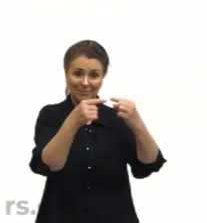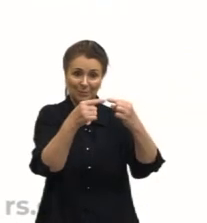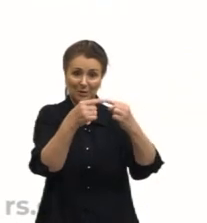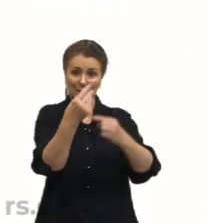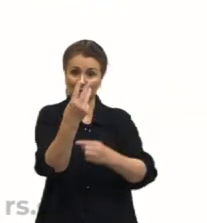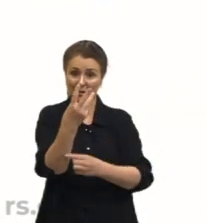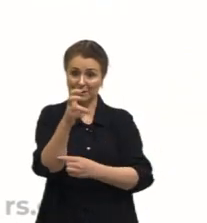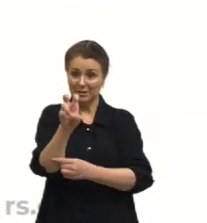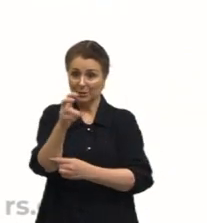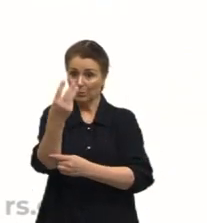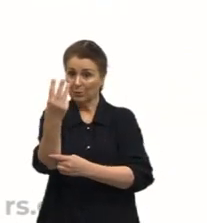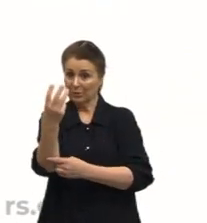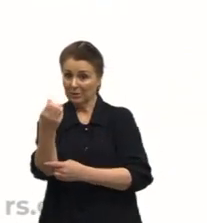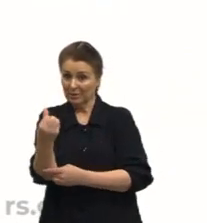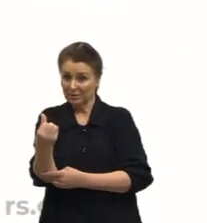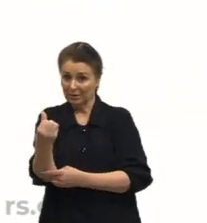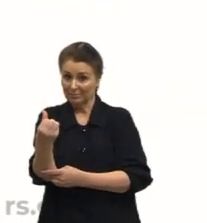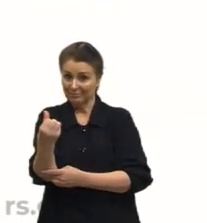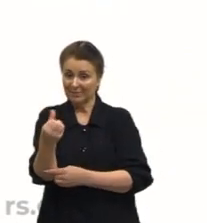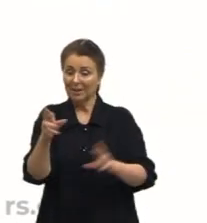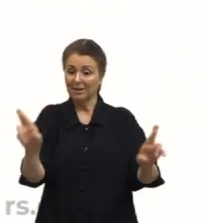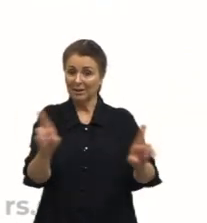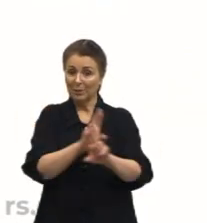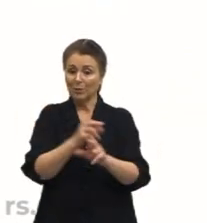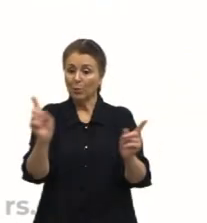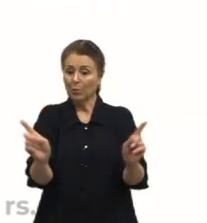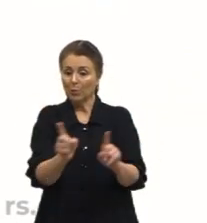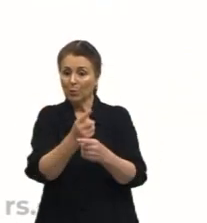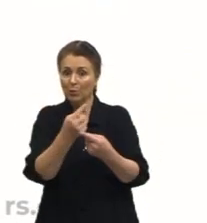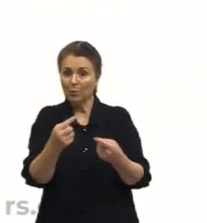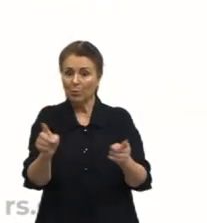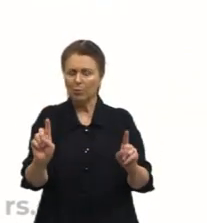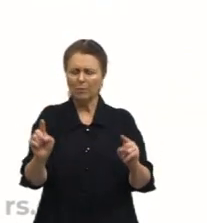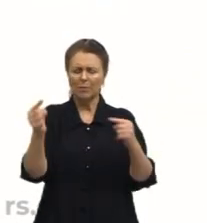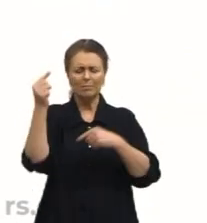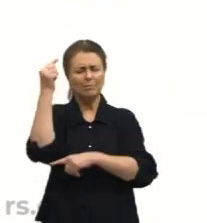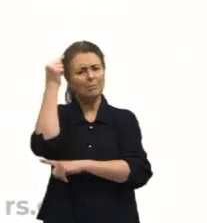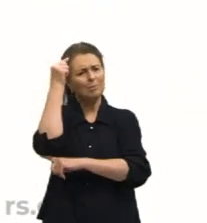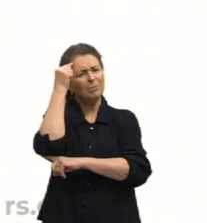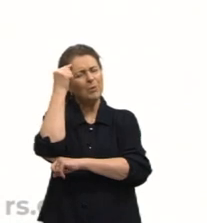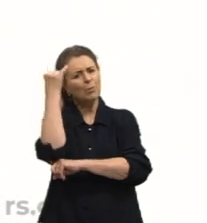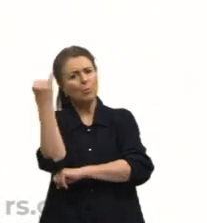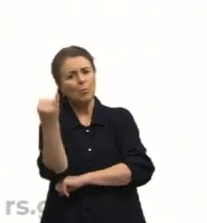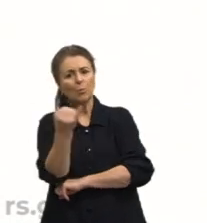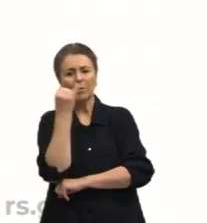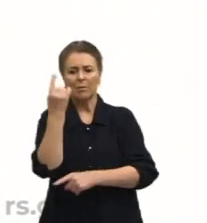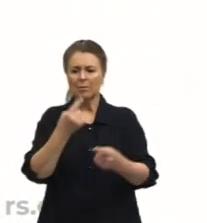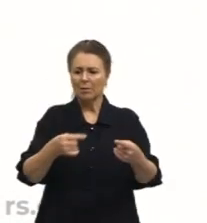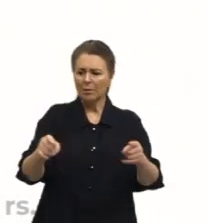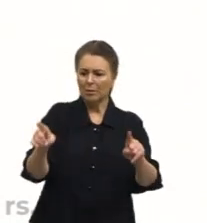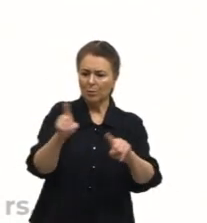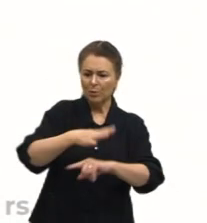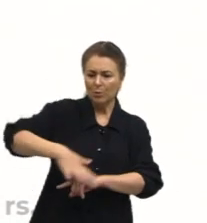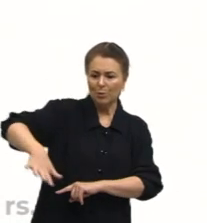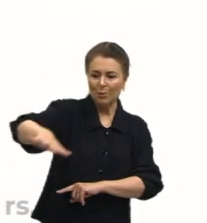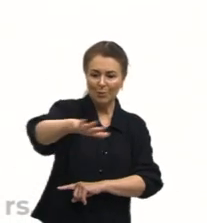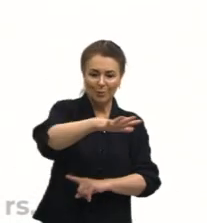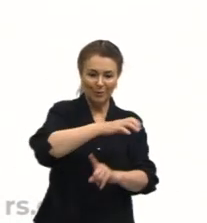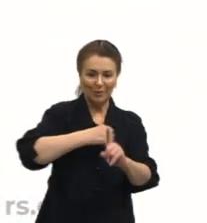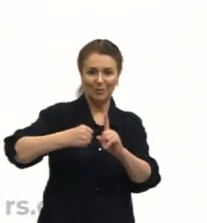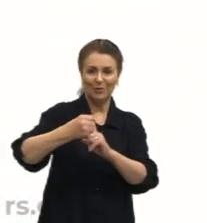que eram exatamente sobre música e ela é uma questão que reflete sobre a importância da música no meio social